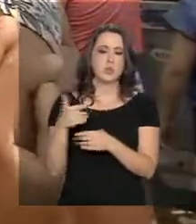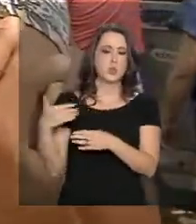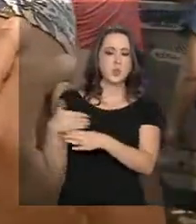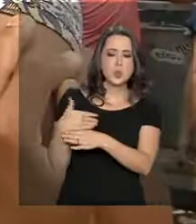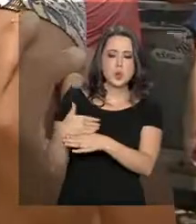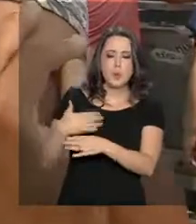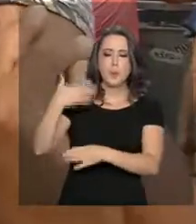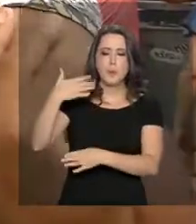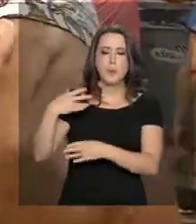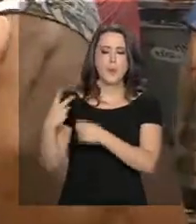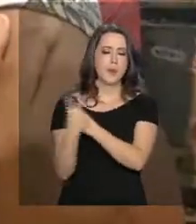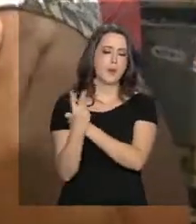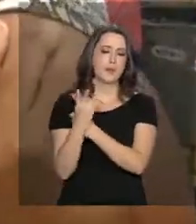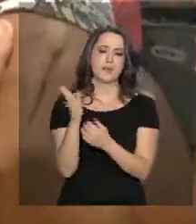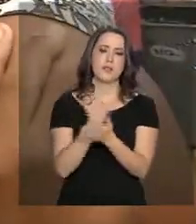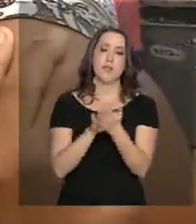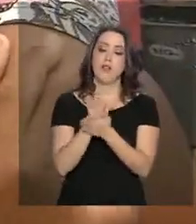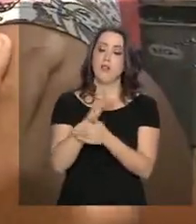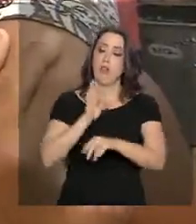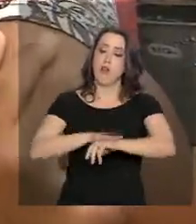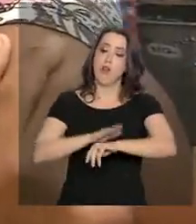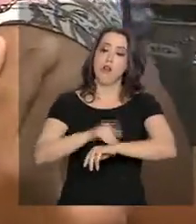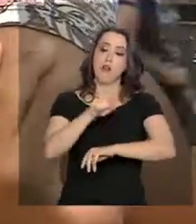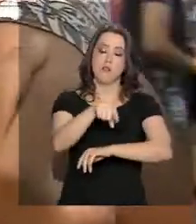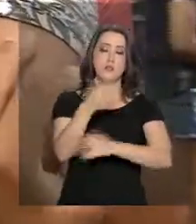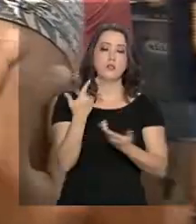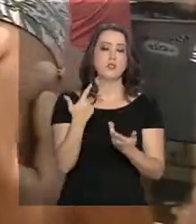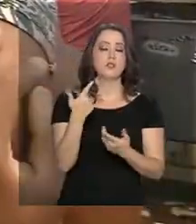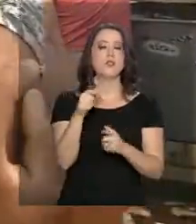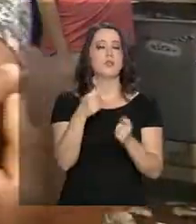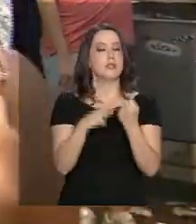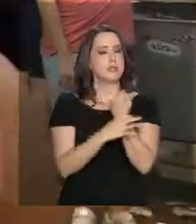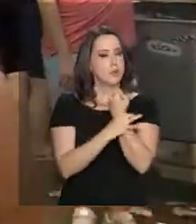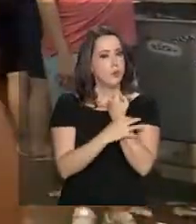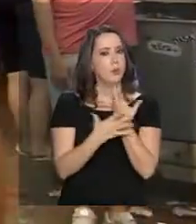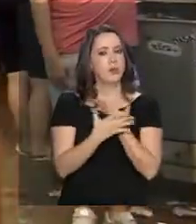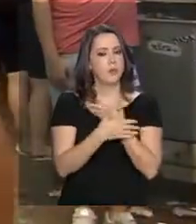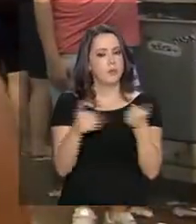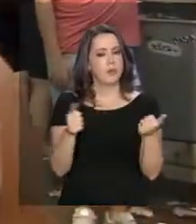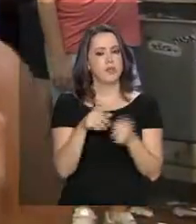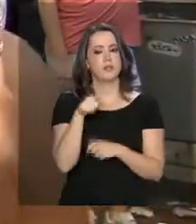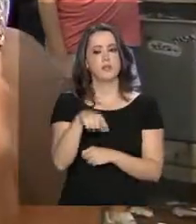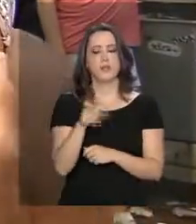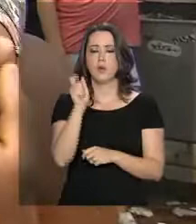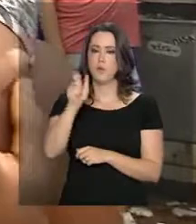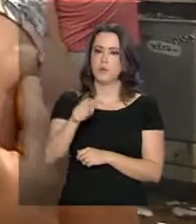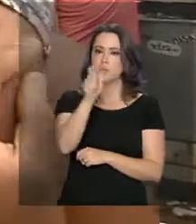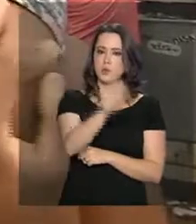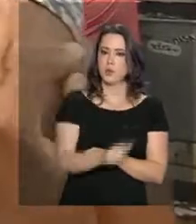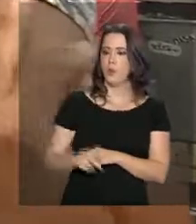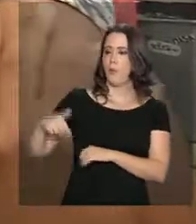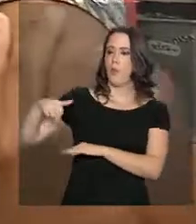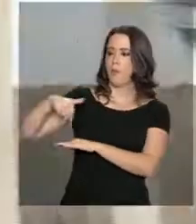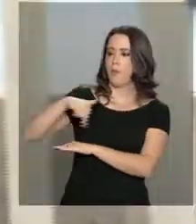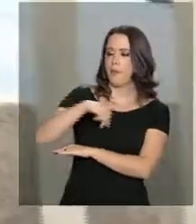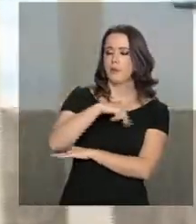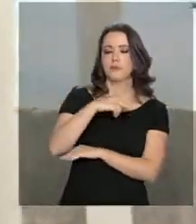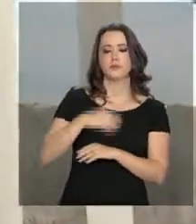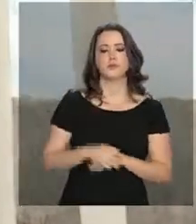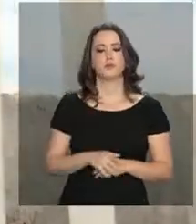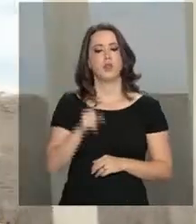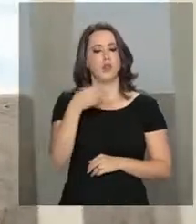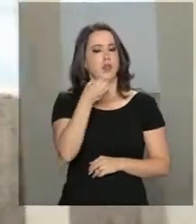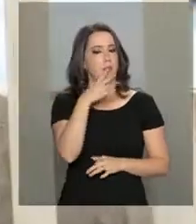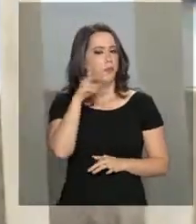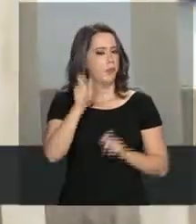sem nada. E seria bem da hora também se montasse outra ponte, né? Mais segura, só os pedestres, outros caminhoneiros, seria bem da hora. Fica bom para